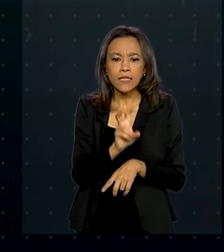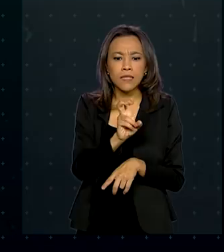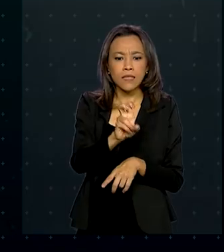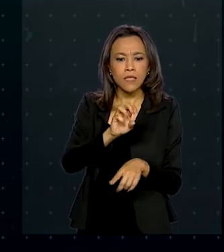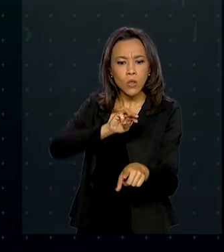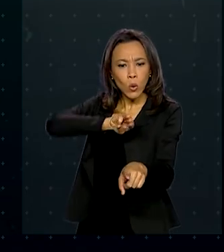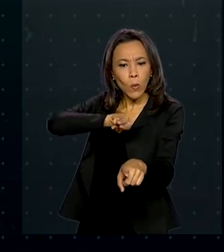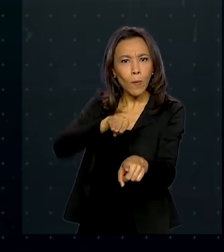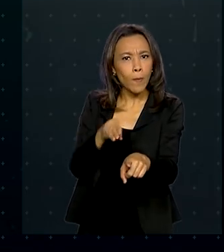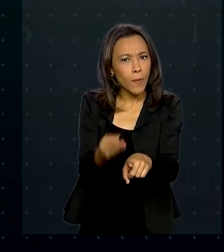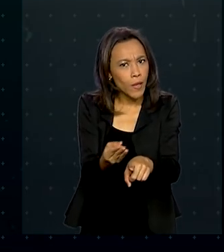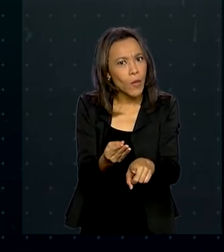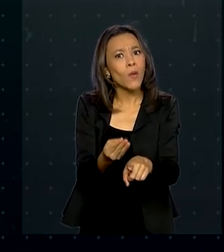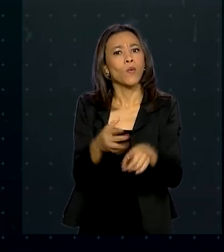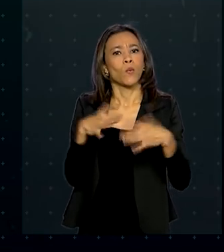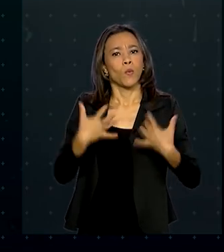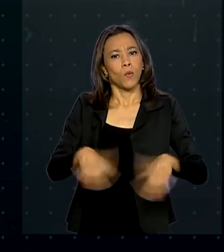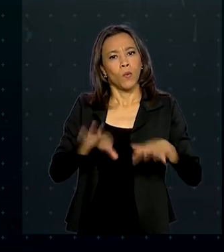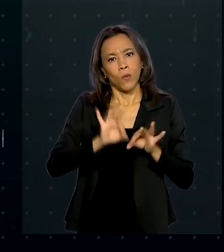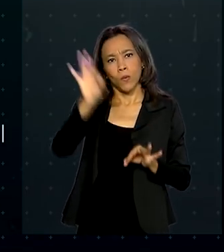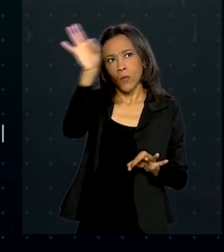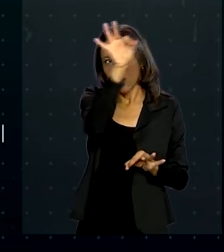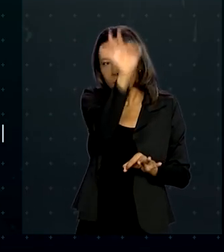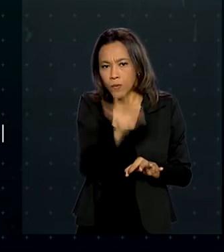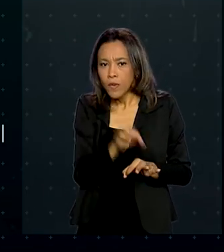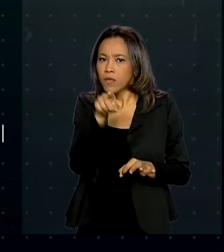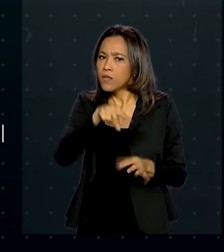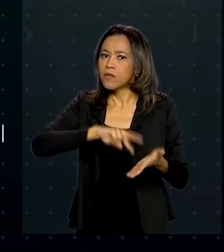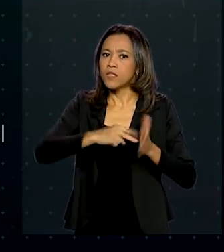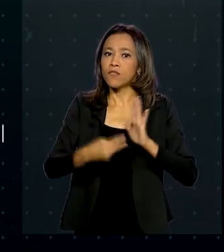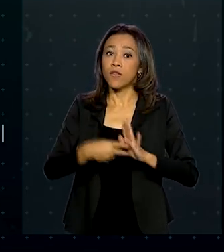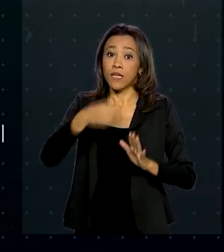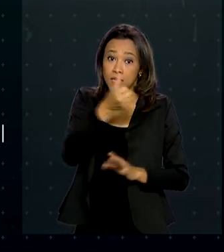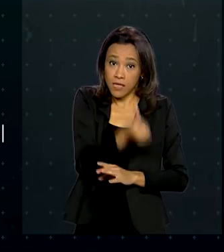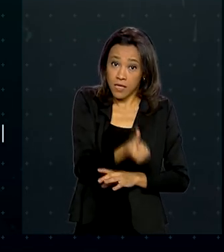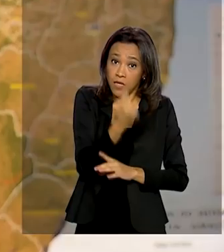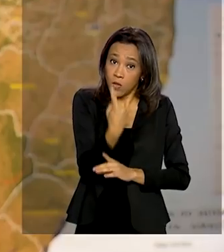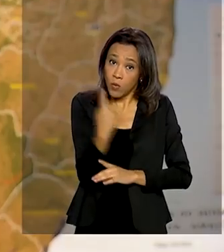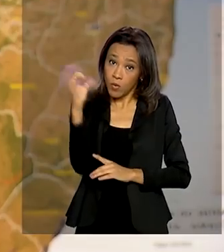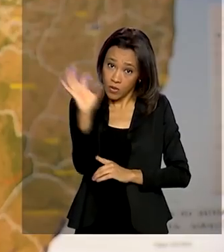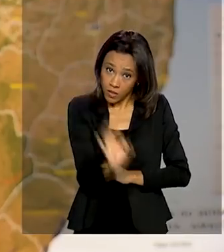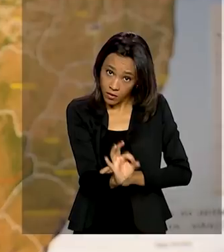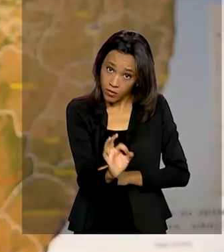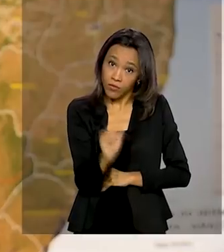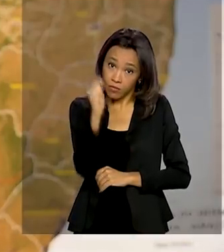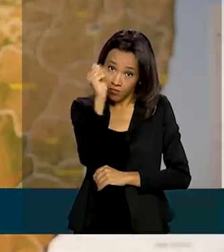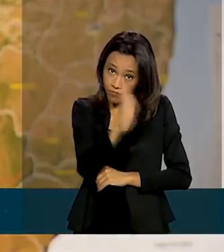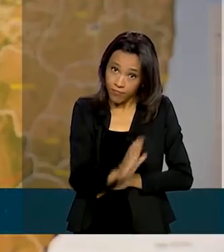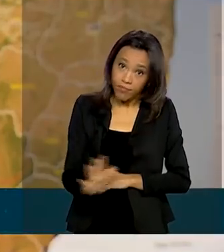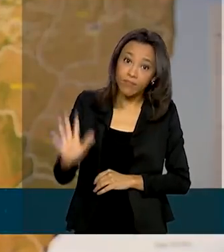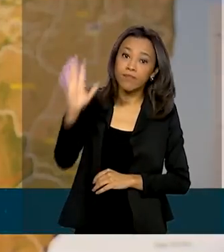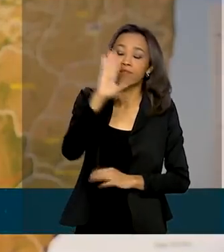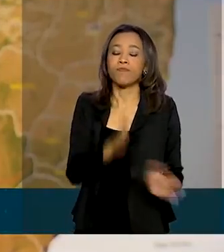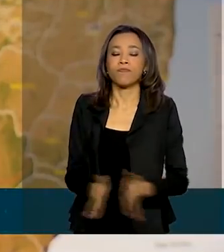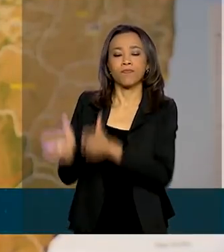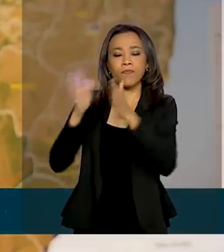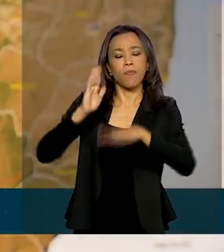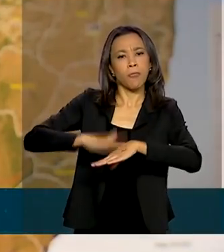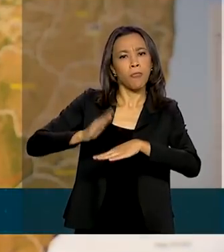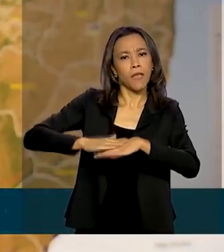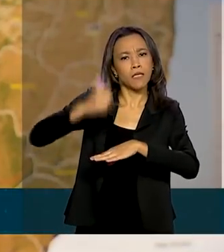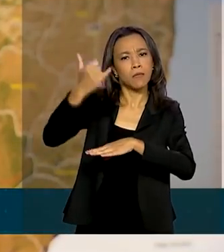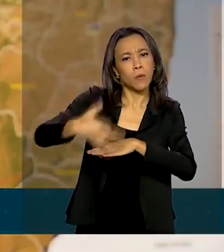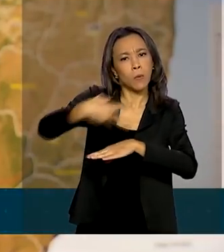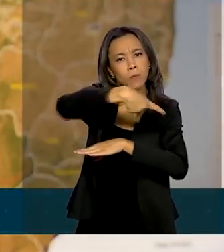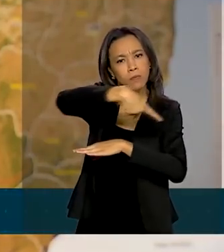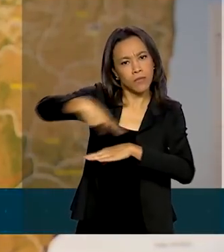quilômetros quadrados, o que representa 61% do território nacional. De acordo com o vice-presidente Hamilton Mourão,